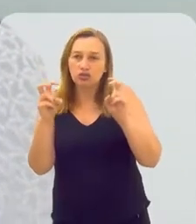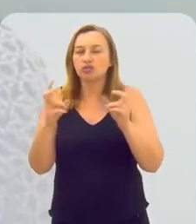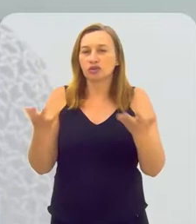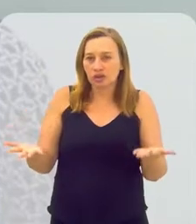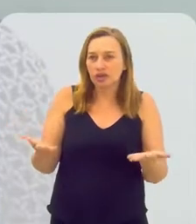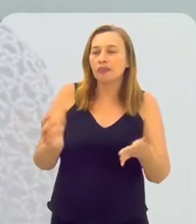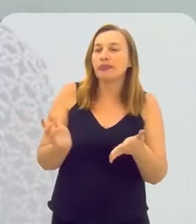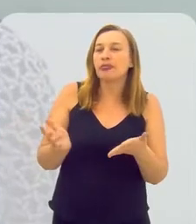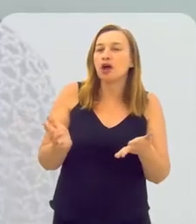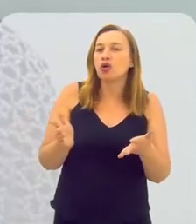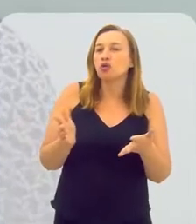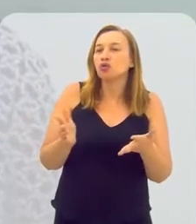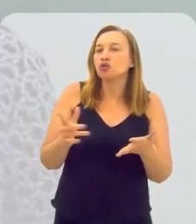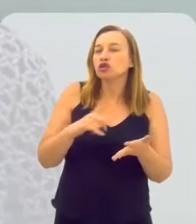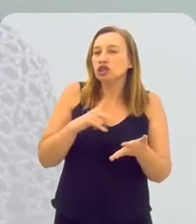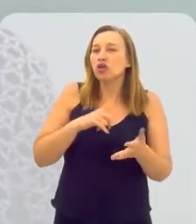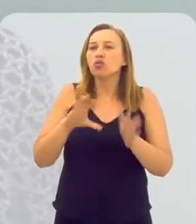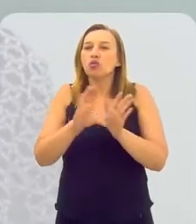& Gas.